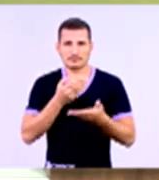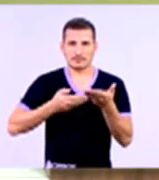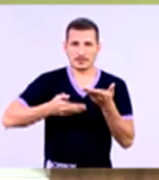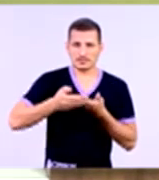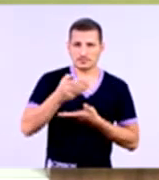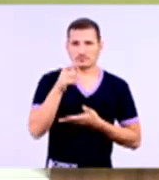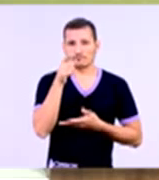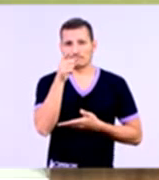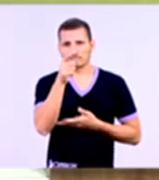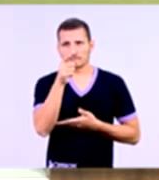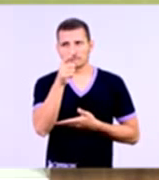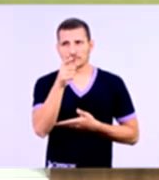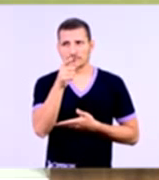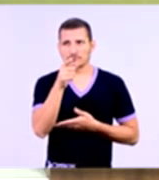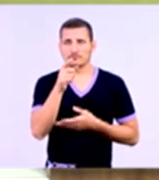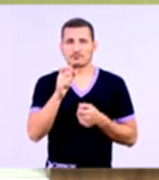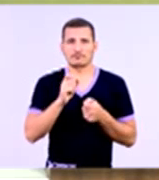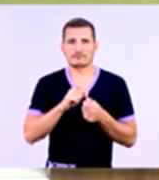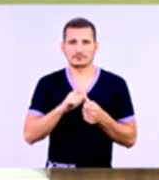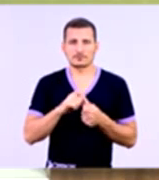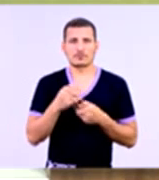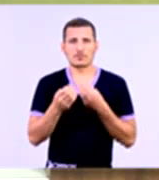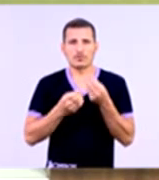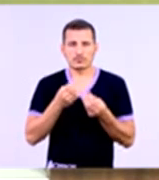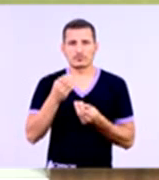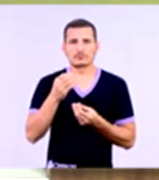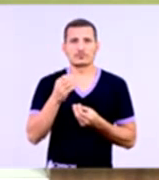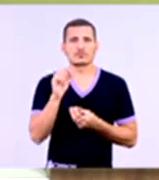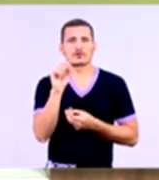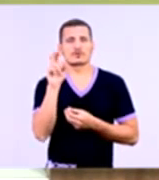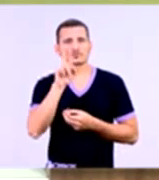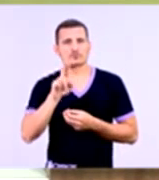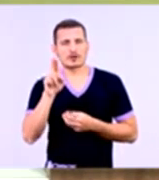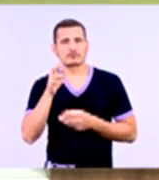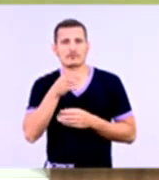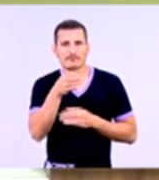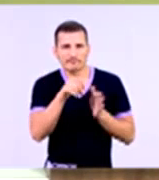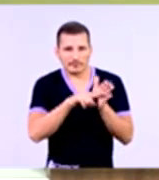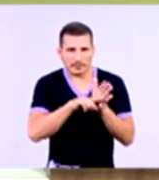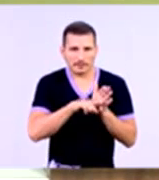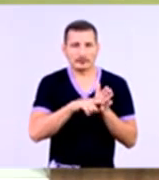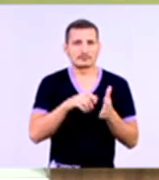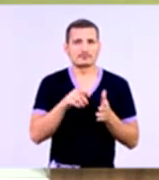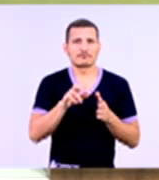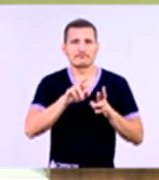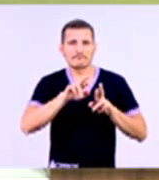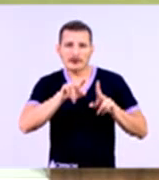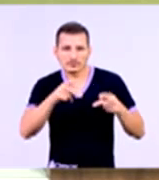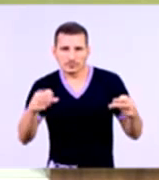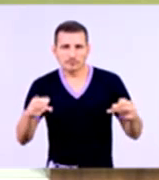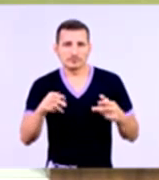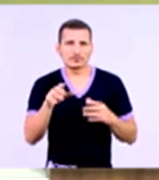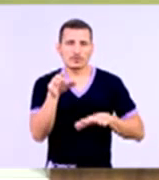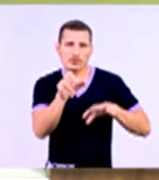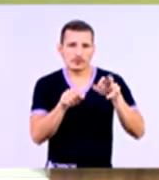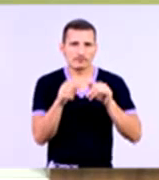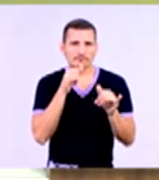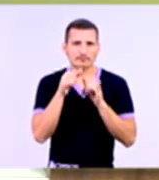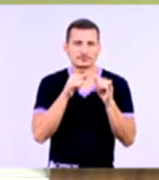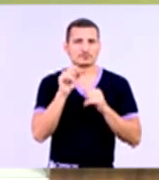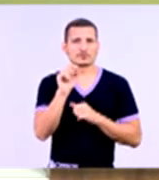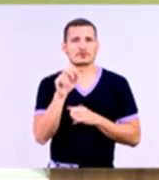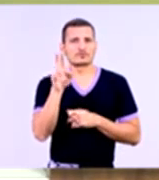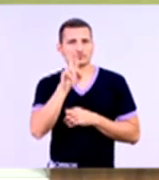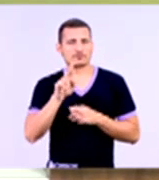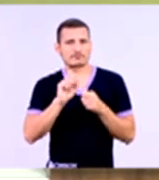né? Fazer log daquilo que o usuário navega, enfim, várias coisas, colher informações, né, do que o